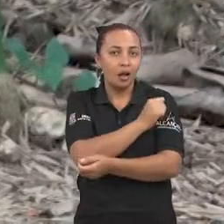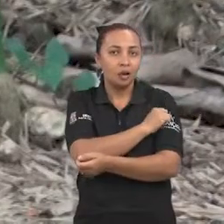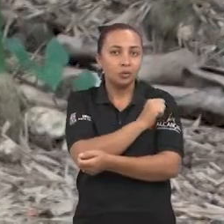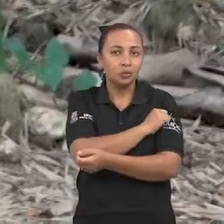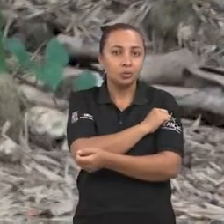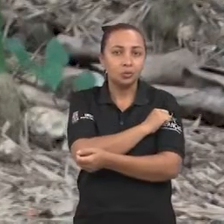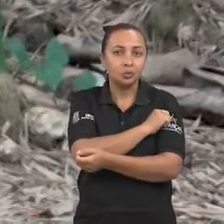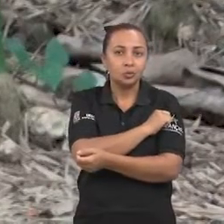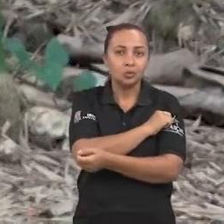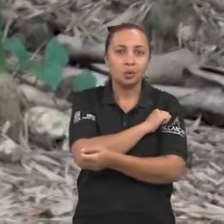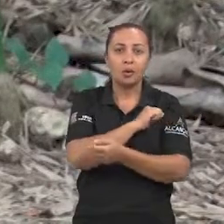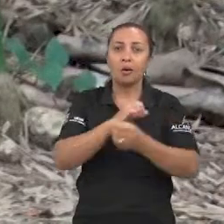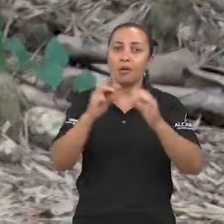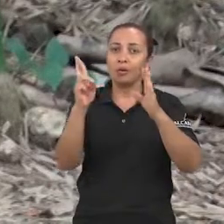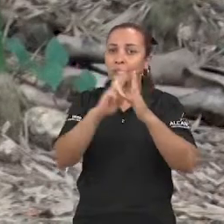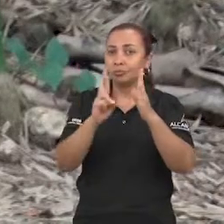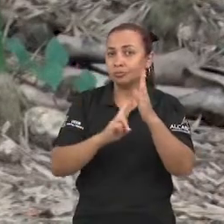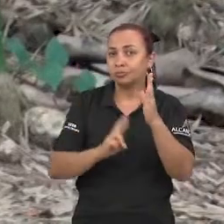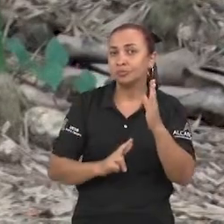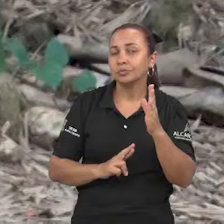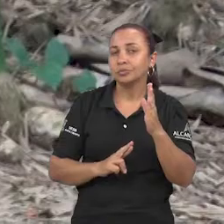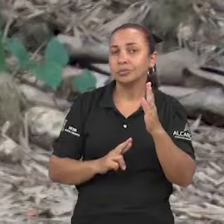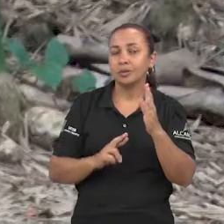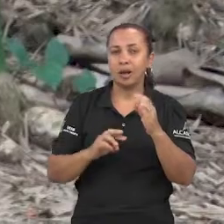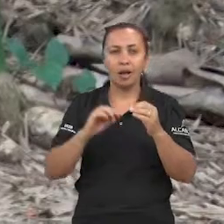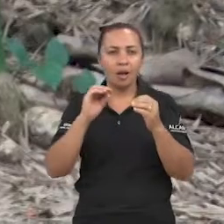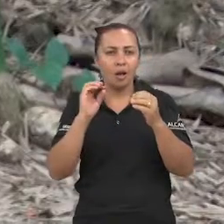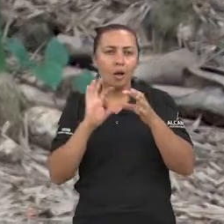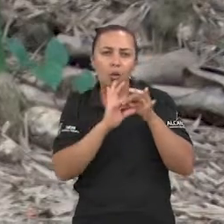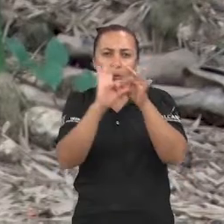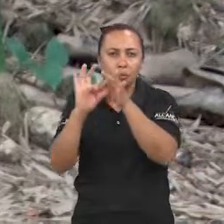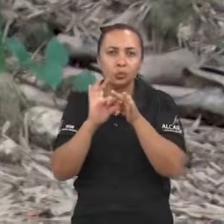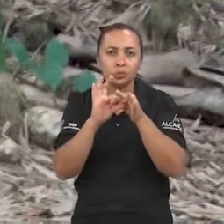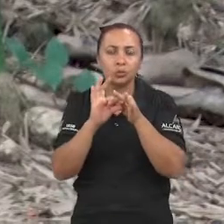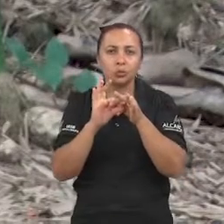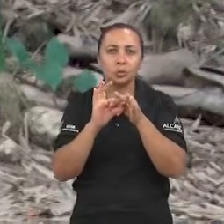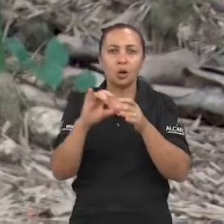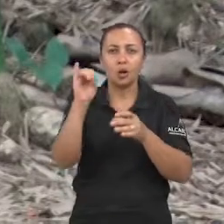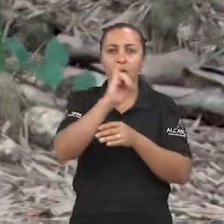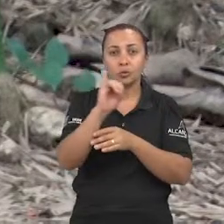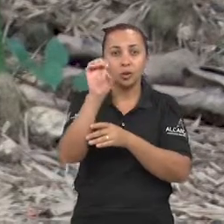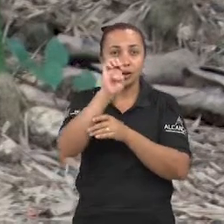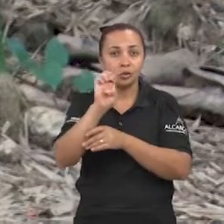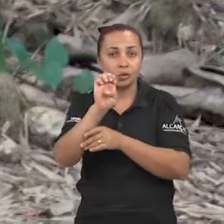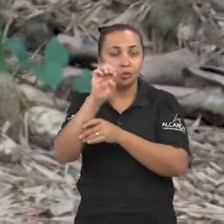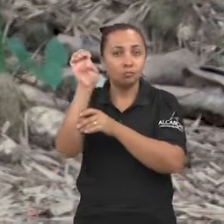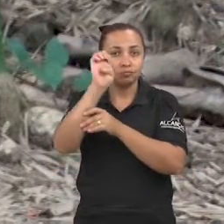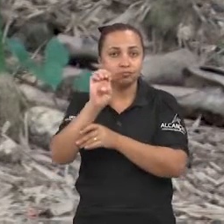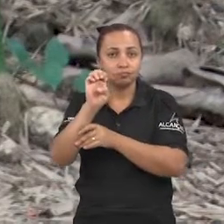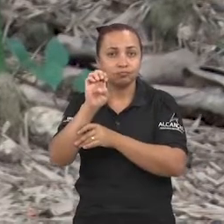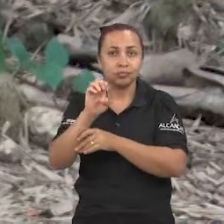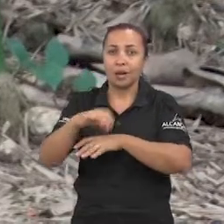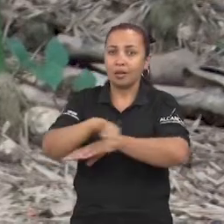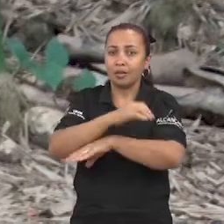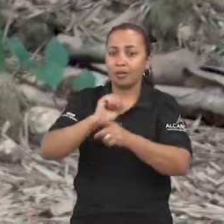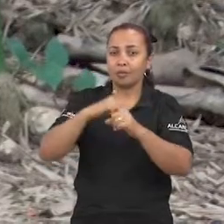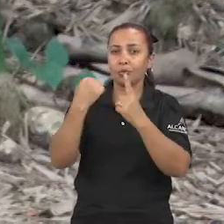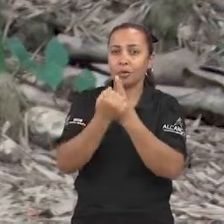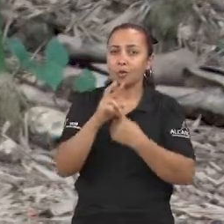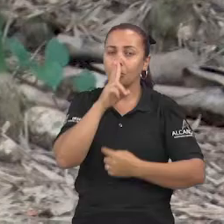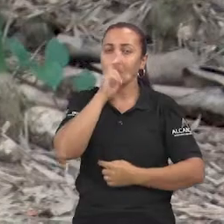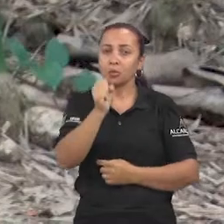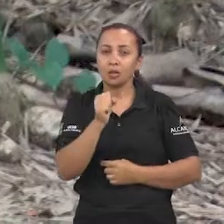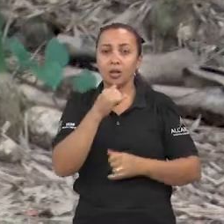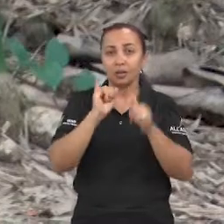Estudantes da Universidade Federal do Recôncavo da Bahia, ligados ao Instituto de Engenheiros Eletricistas e Eletrônicos, Sociedade